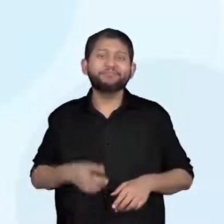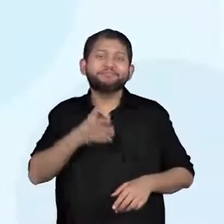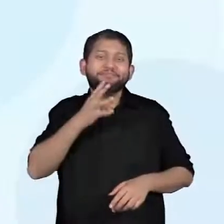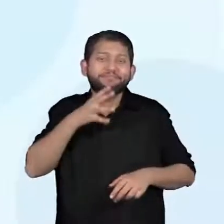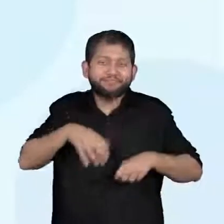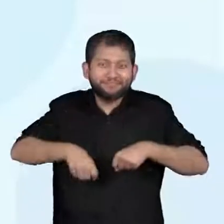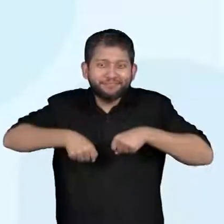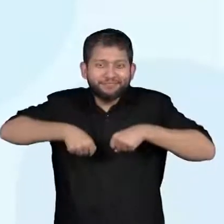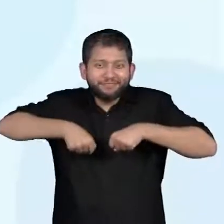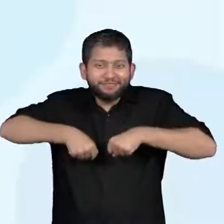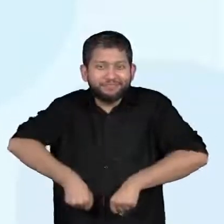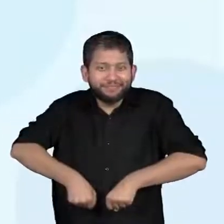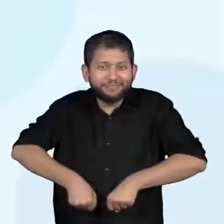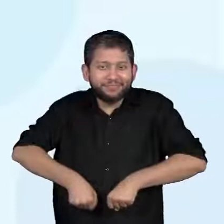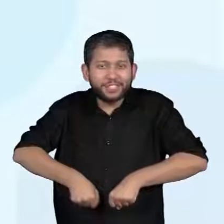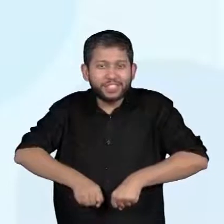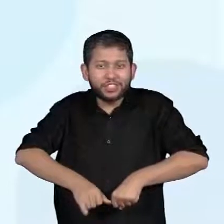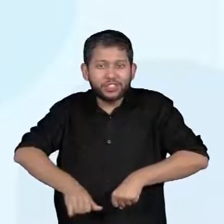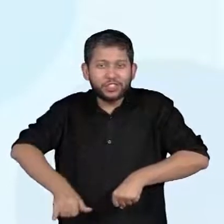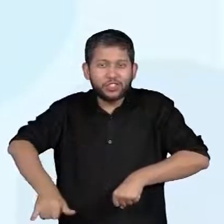som.